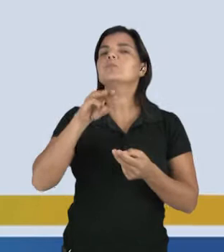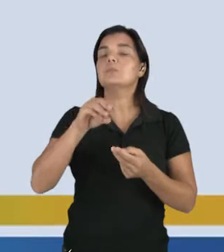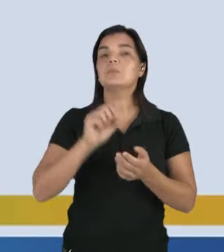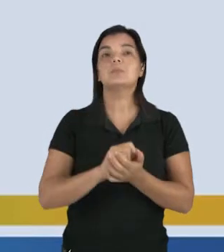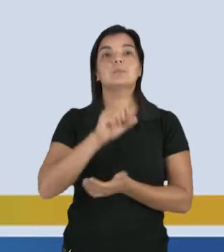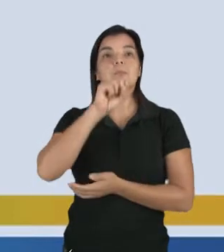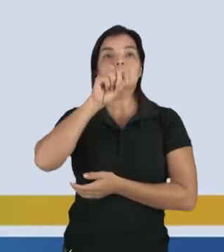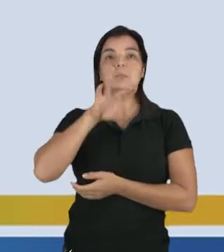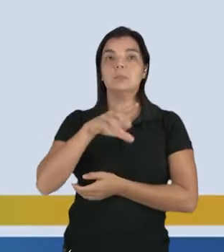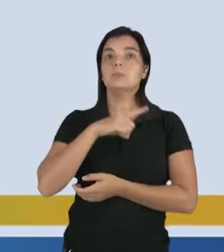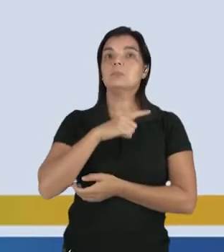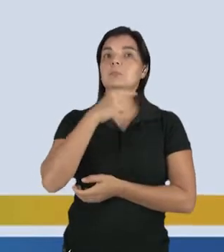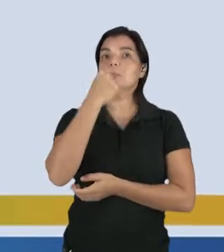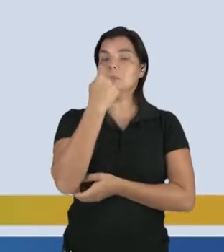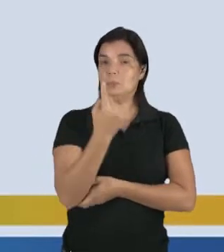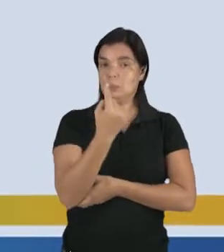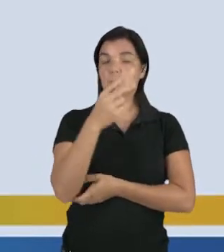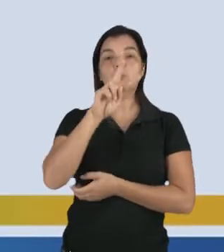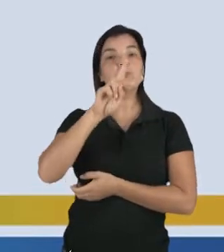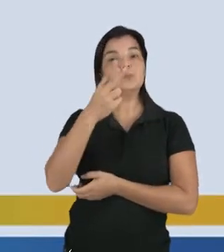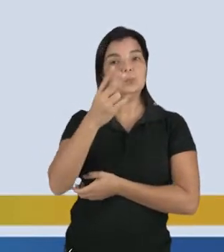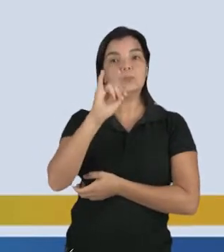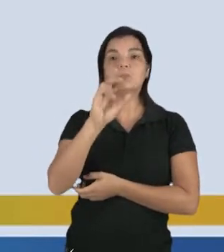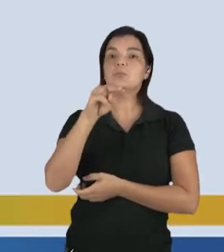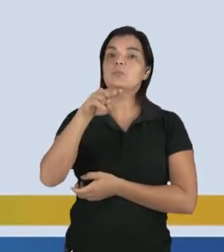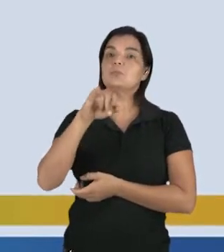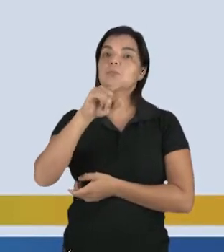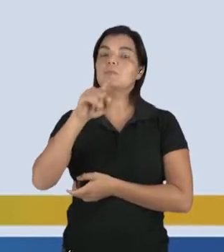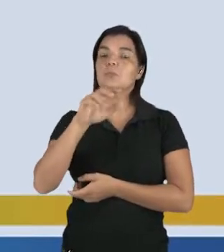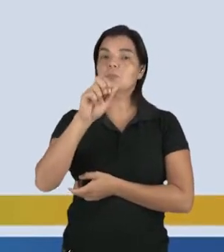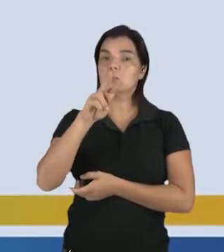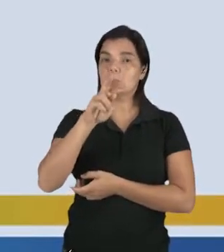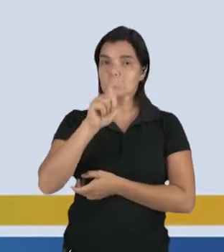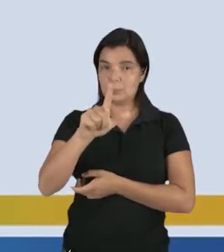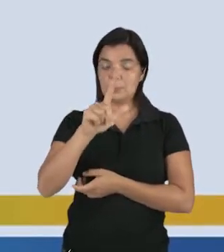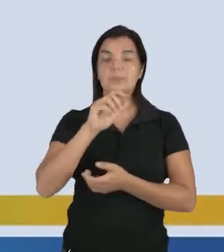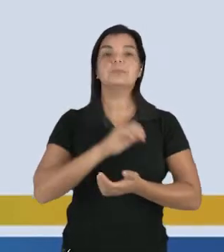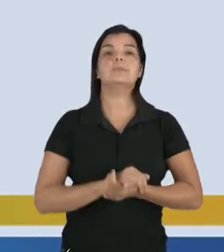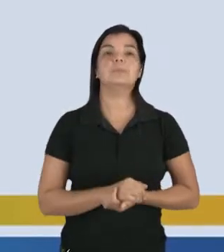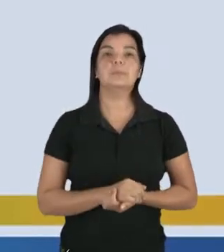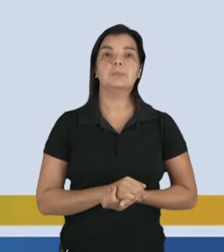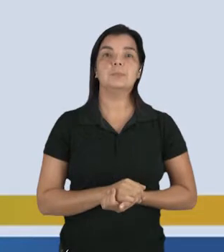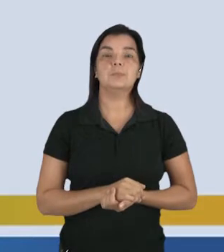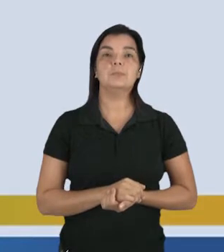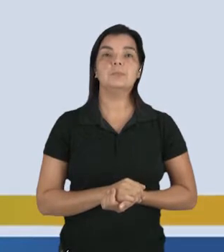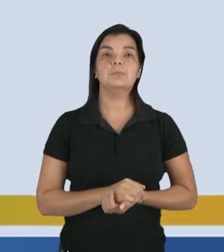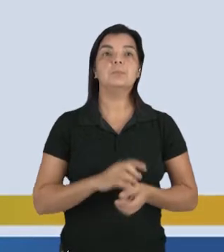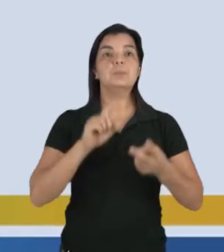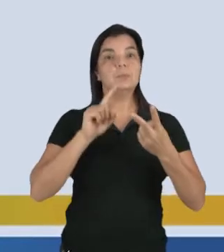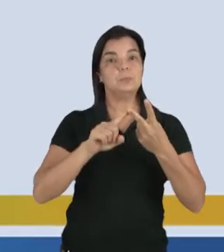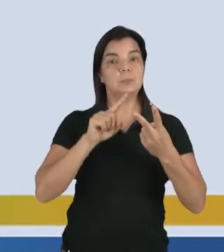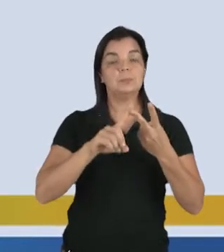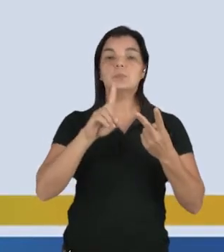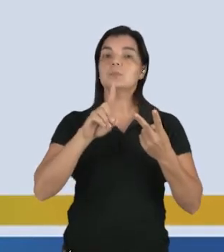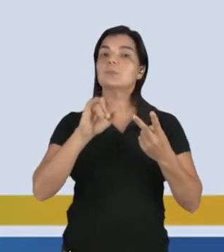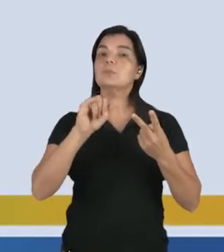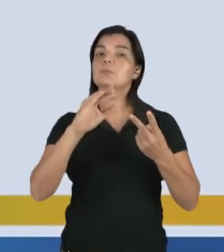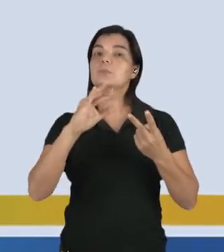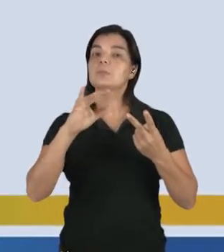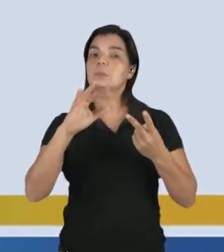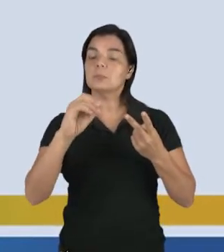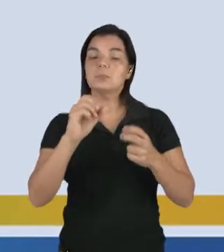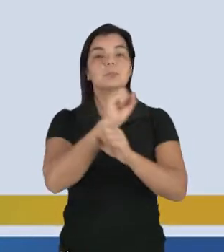significa um monoácido? Significa que apenas um hidrogênio foi ionizável.